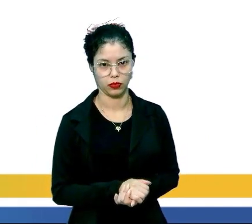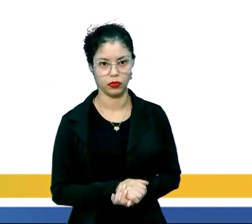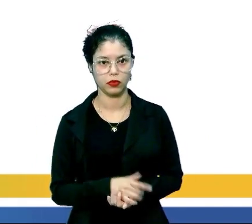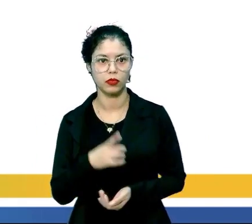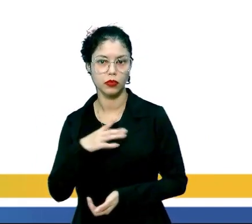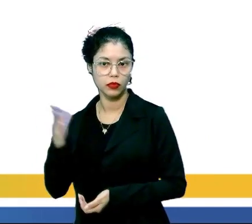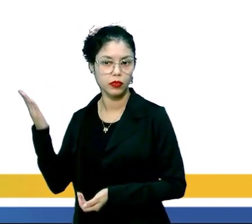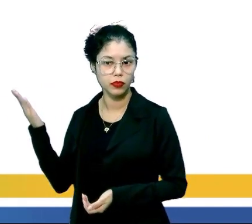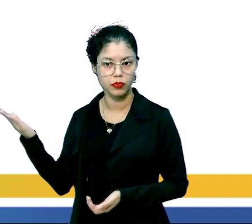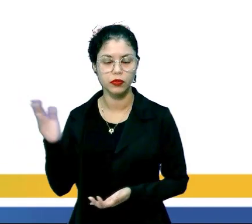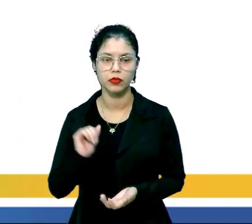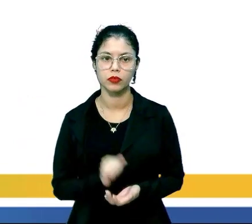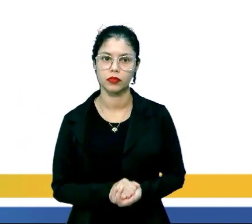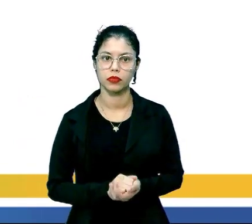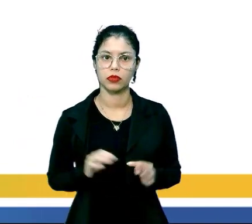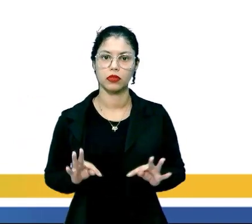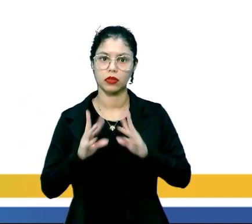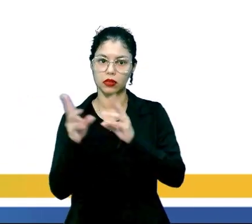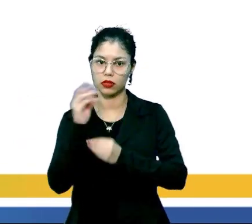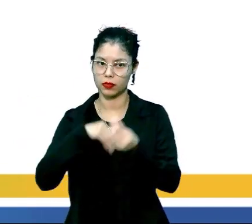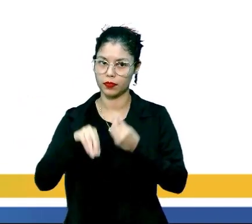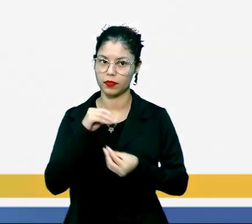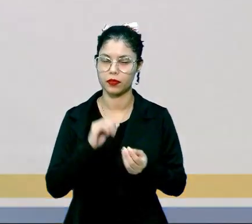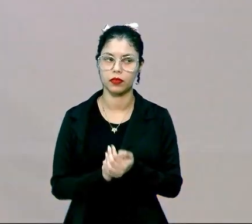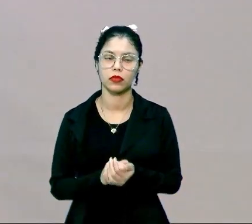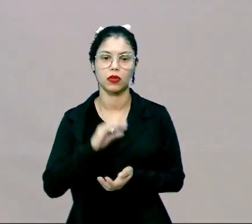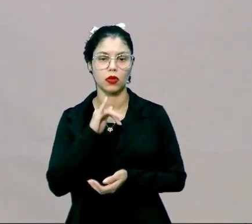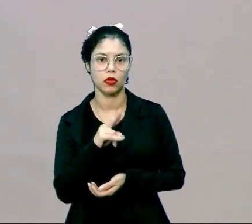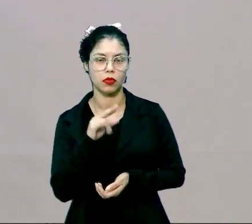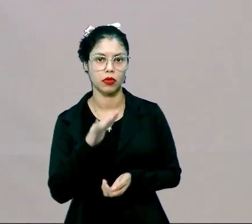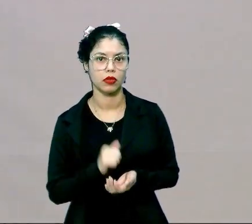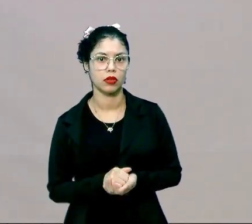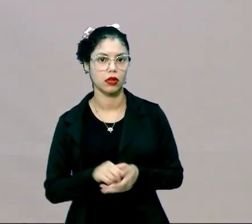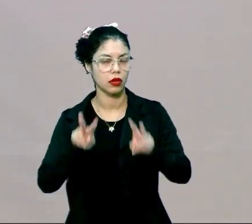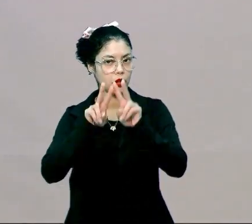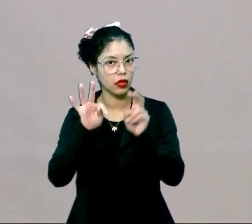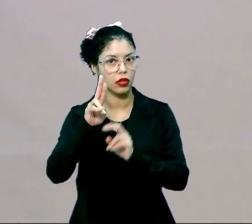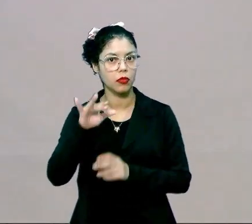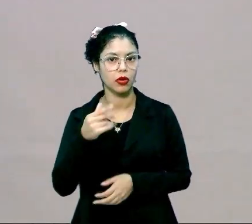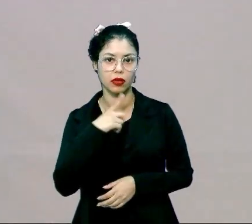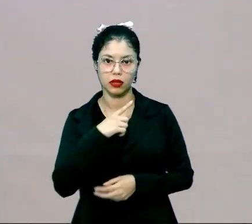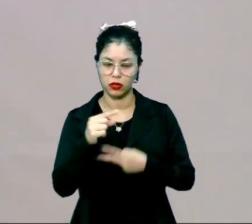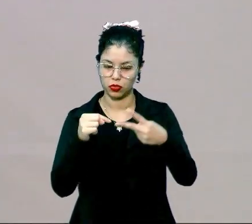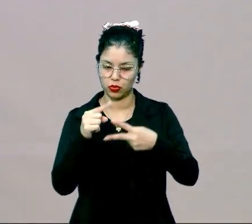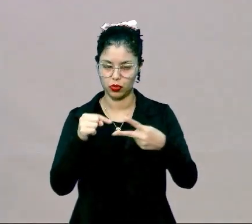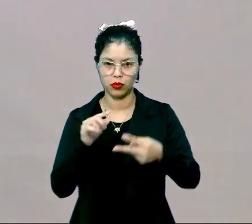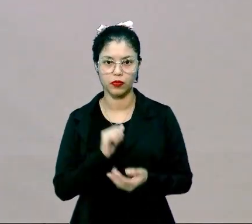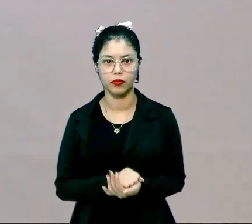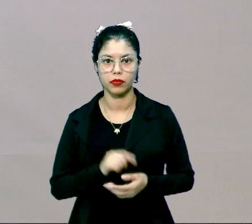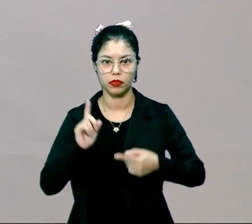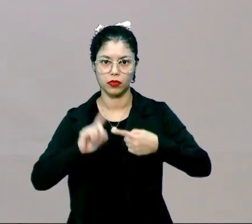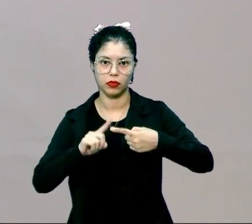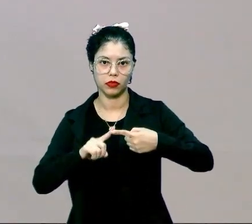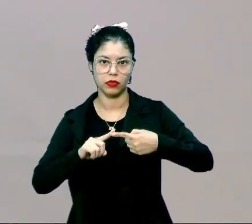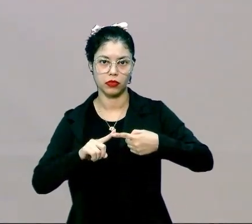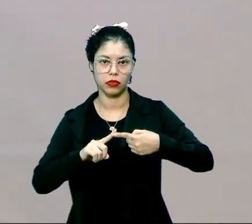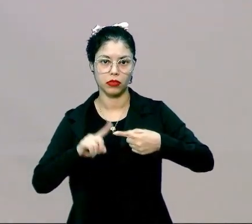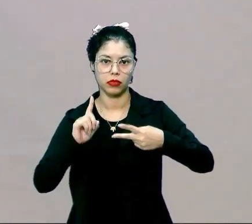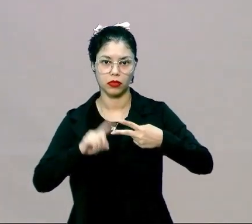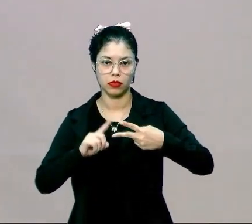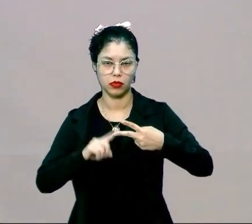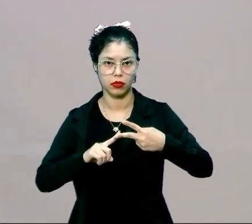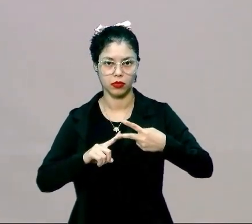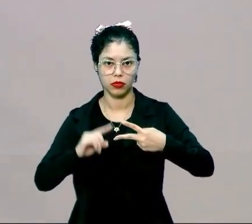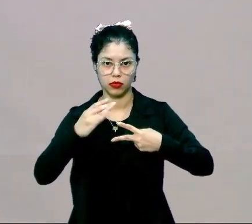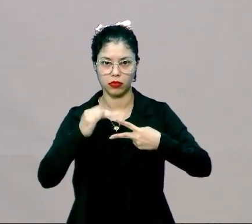Aí nós temos o seguinte. Toda reação de combustão, pessoal, na termoquímica nós vamos ter duas reações. Uma reação de combustão e